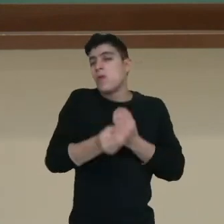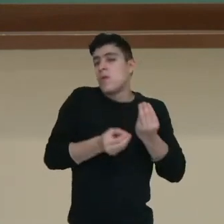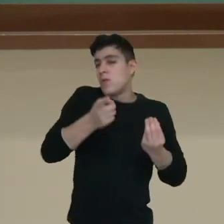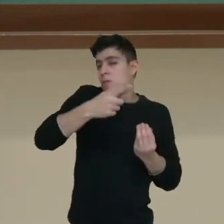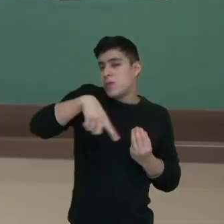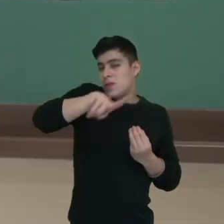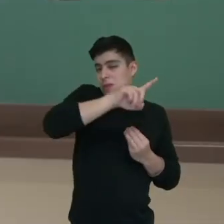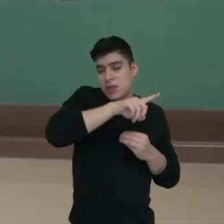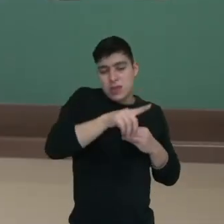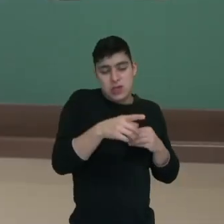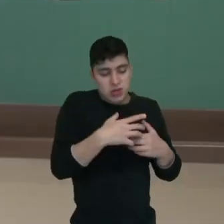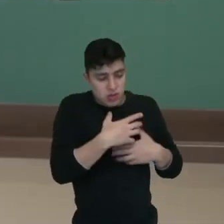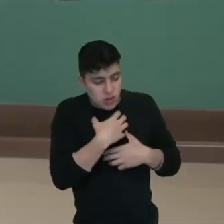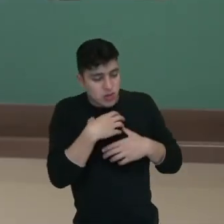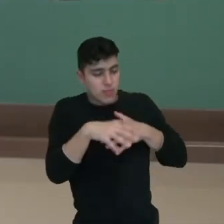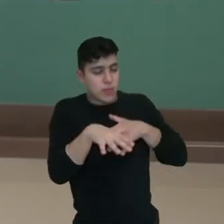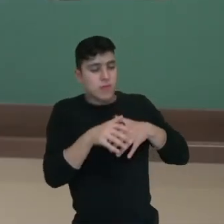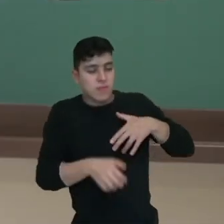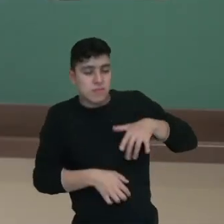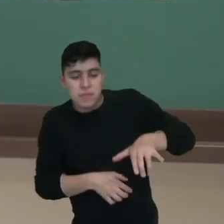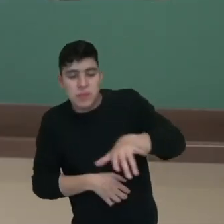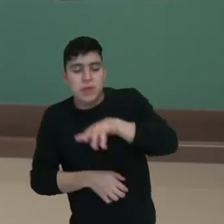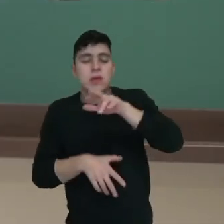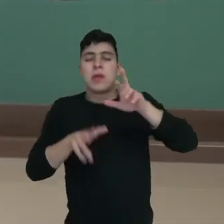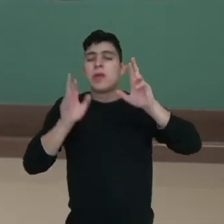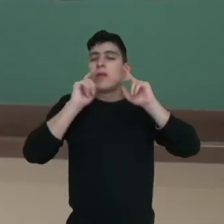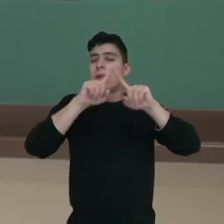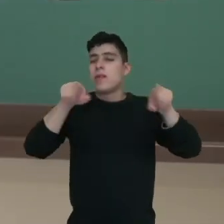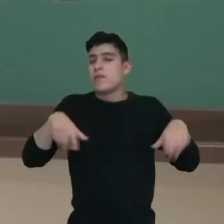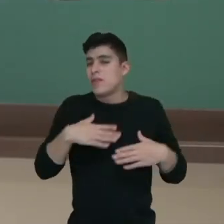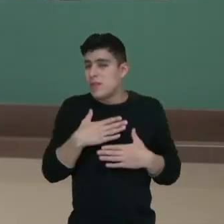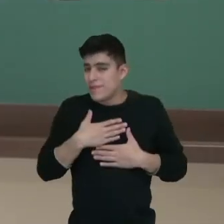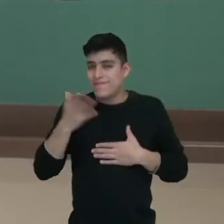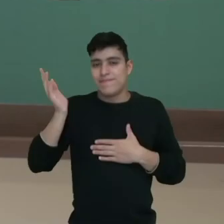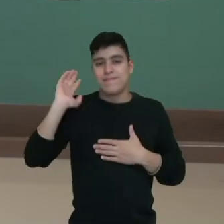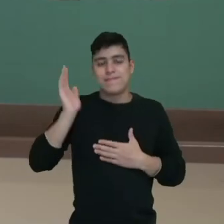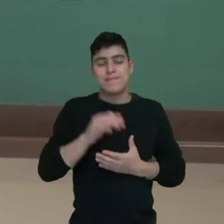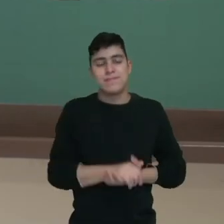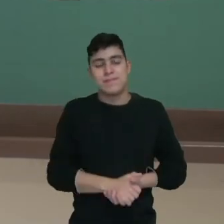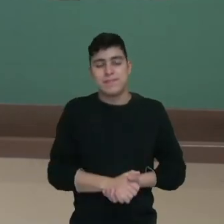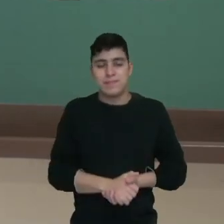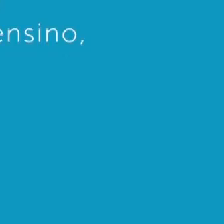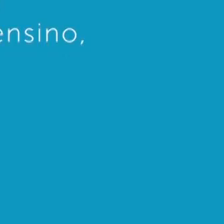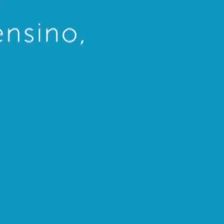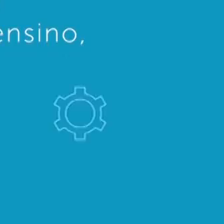as estruturas de locomoção desses seres vivos. Eu espero que vocês tenham gostado e até breve.